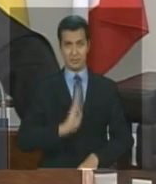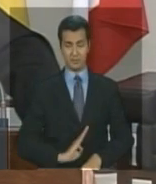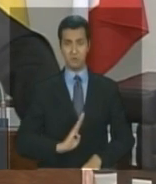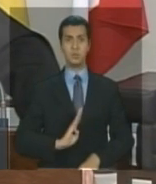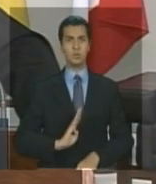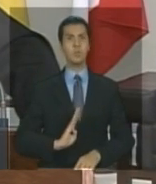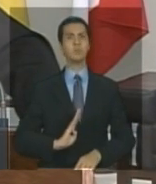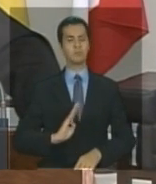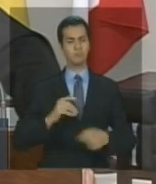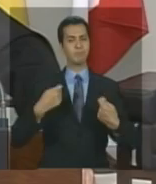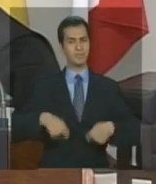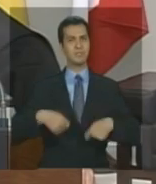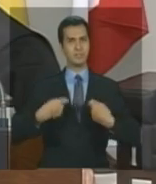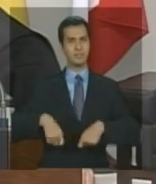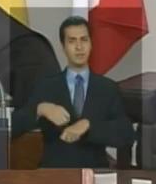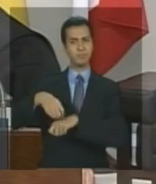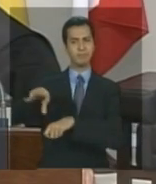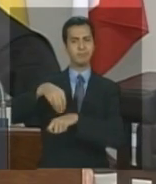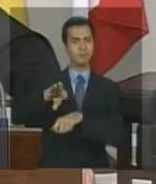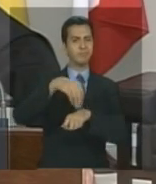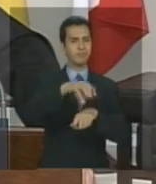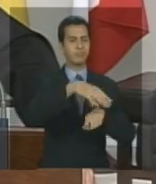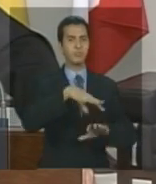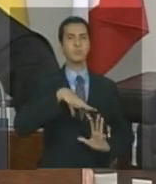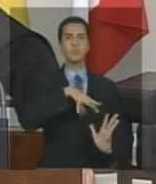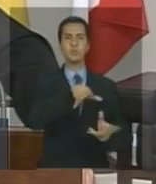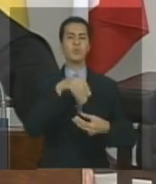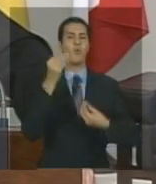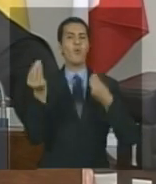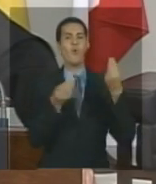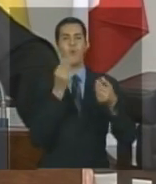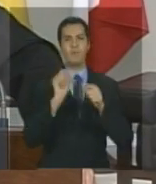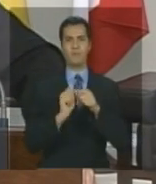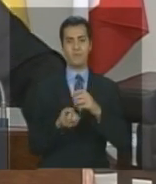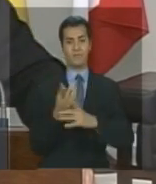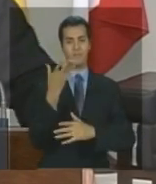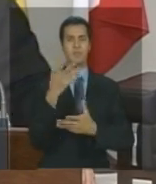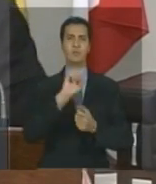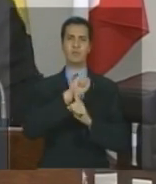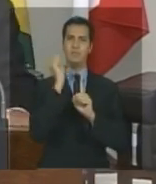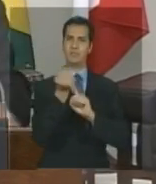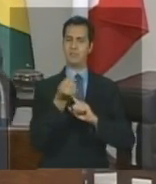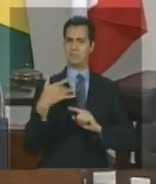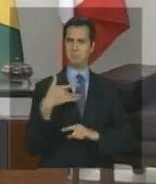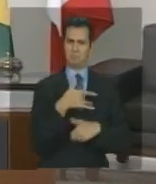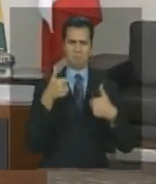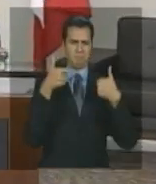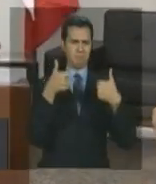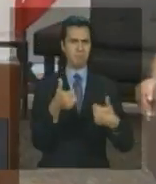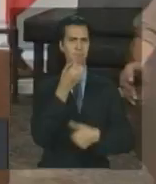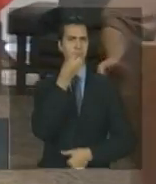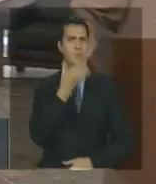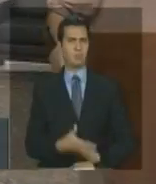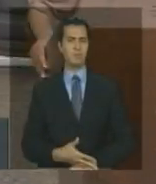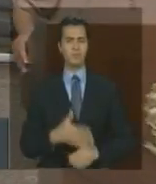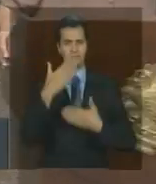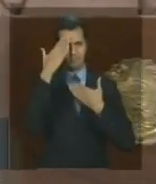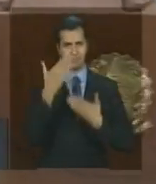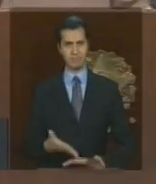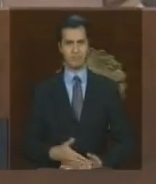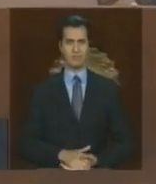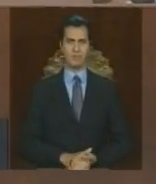lições a ensinar o mundo sobre como construir uma sociedade saudável. Obrigado. Muito obrigado. Primeiro, eu